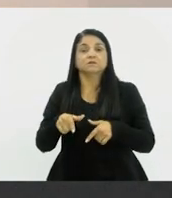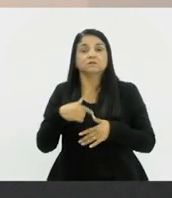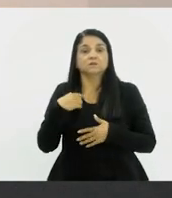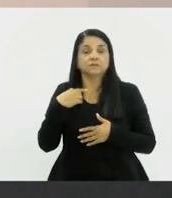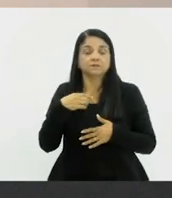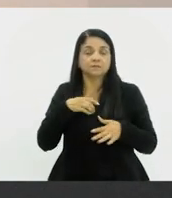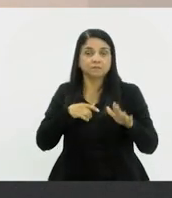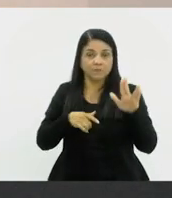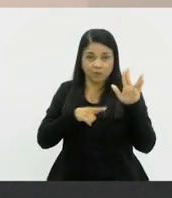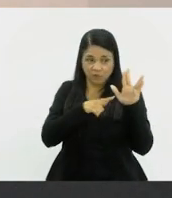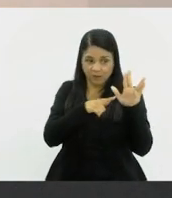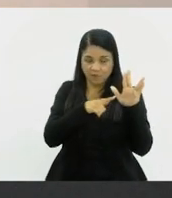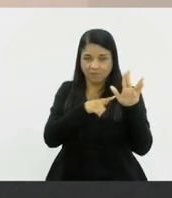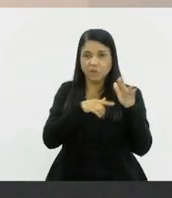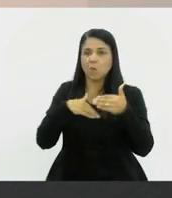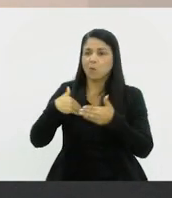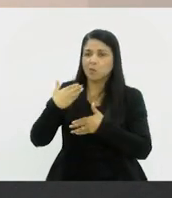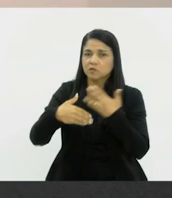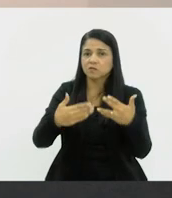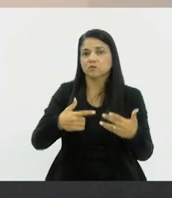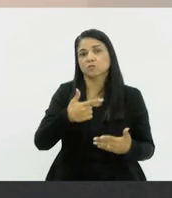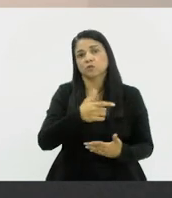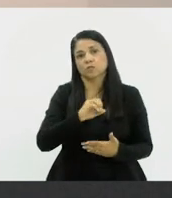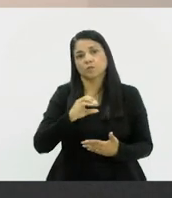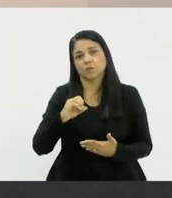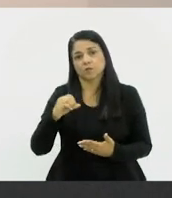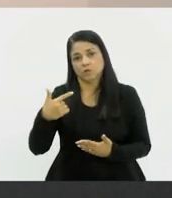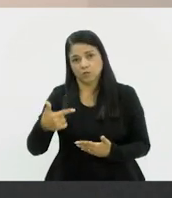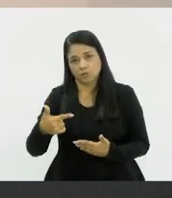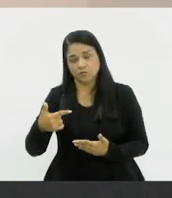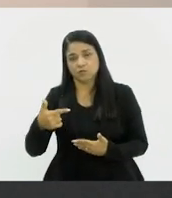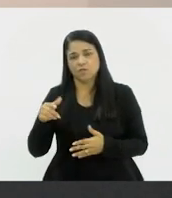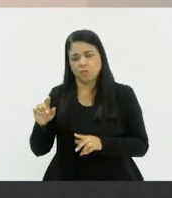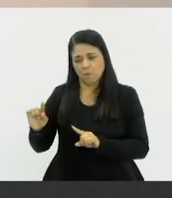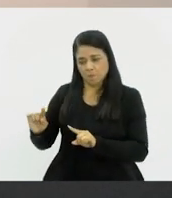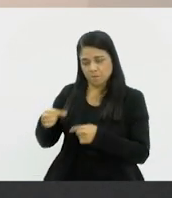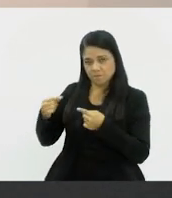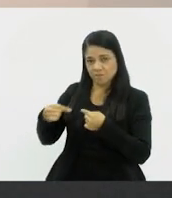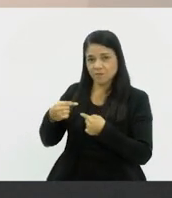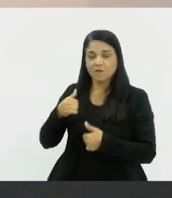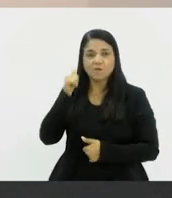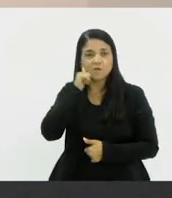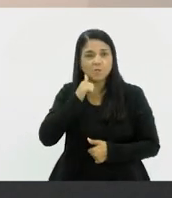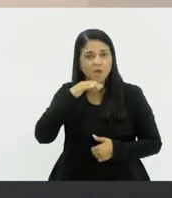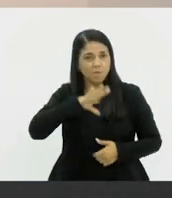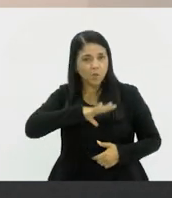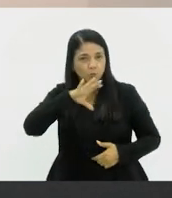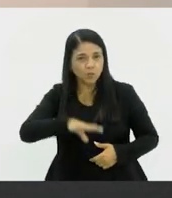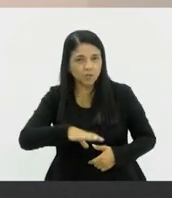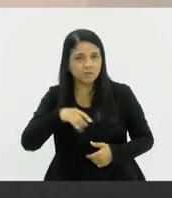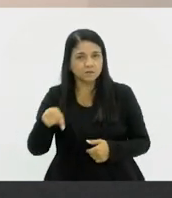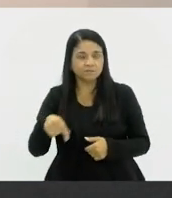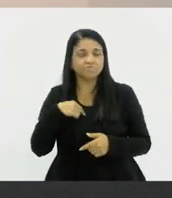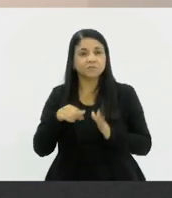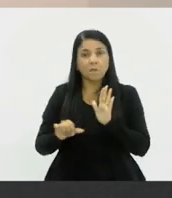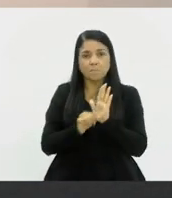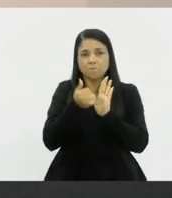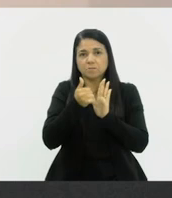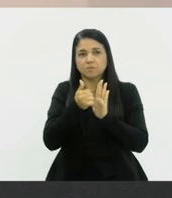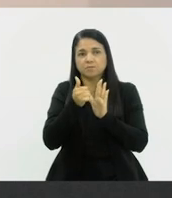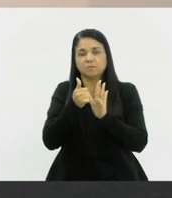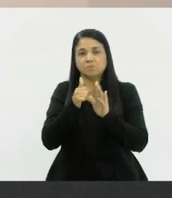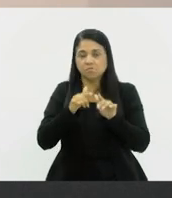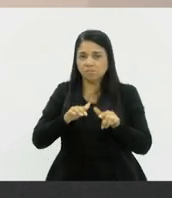2002 né a gente foi provocado por uma portuguesa que estava no Rio de Janeiro né fez-se uma primeira um